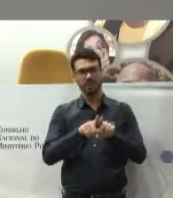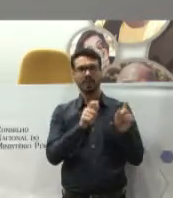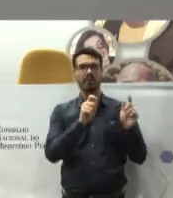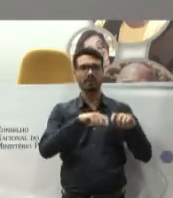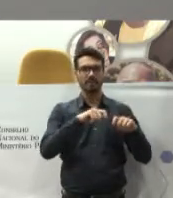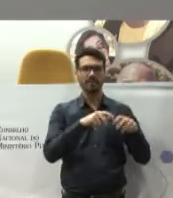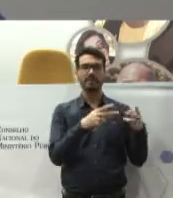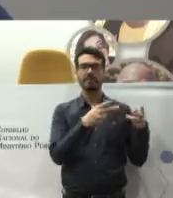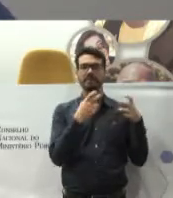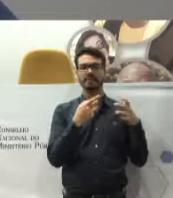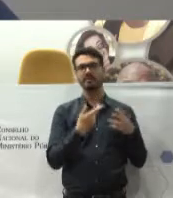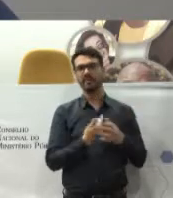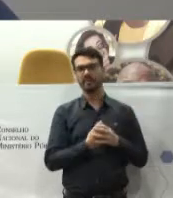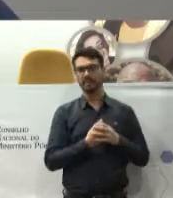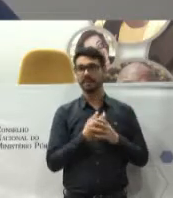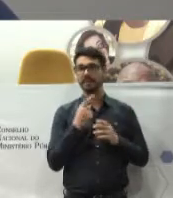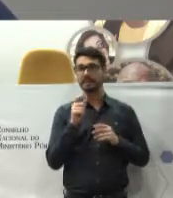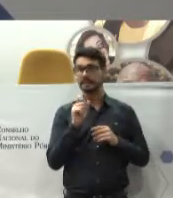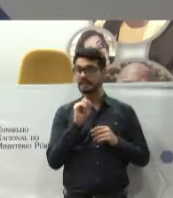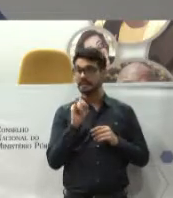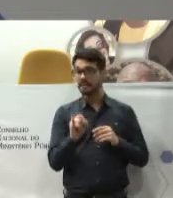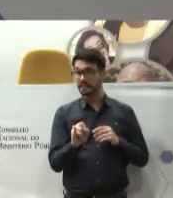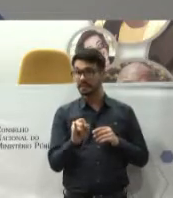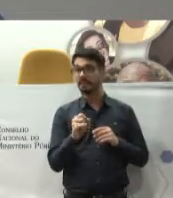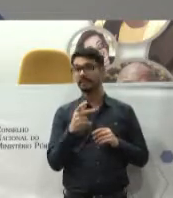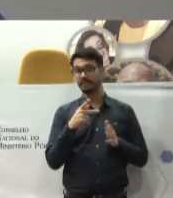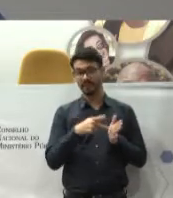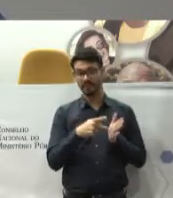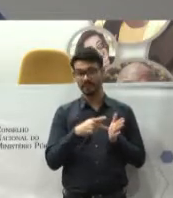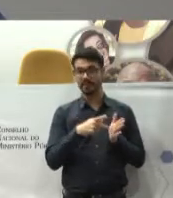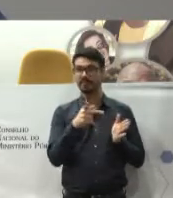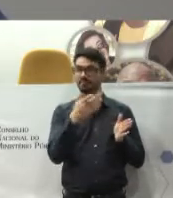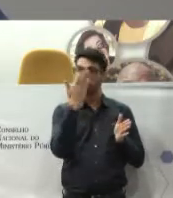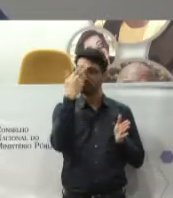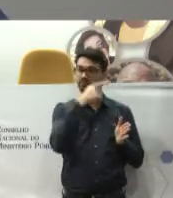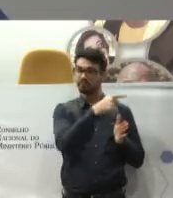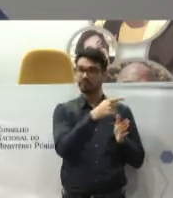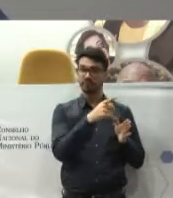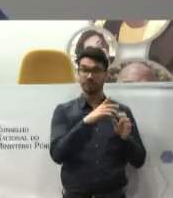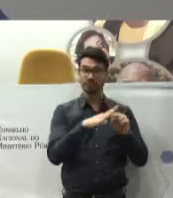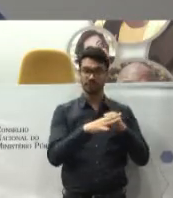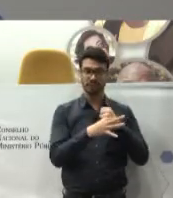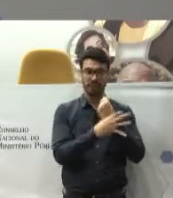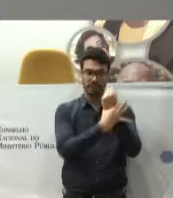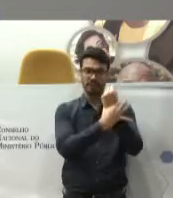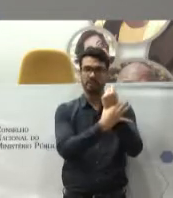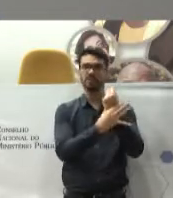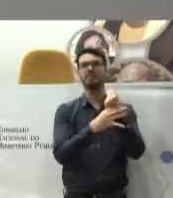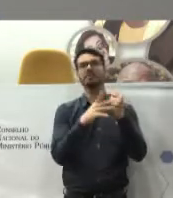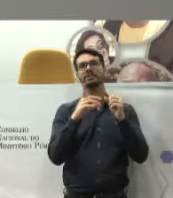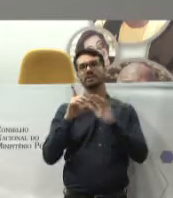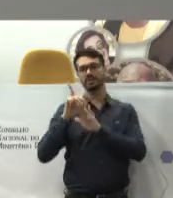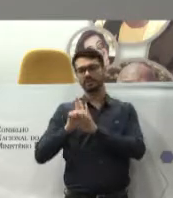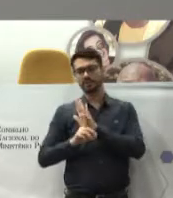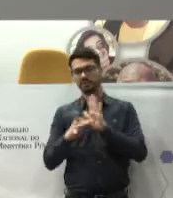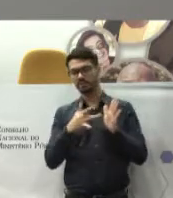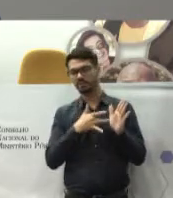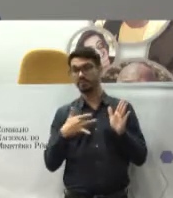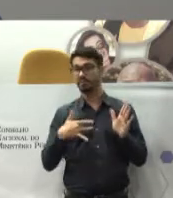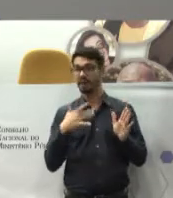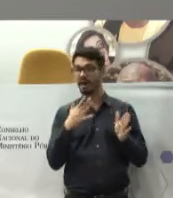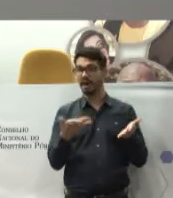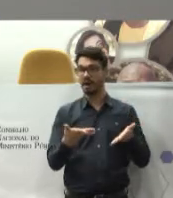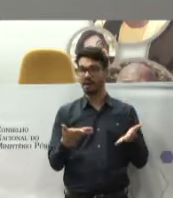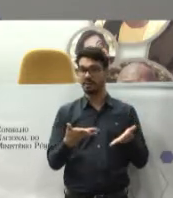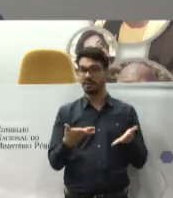competência perceber isso e, se for o caso, efetivar o direito à saúde. Agora, a questão é, a que preço isso vai acontecer? A